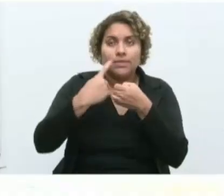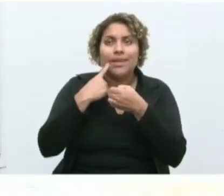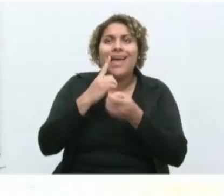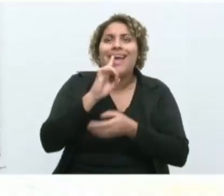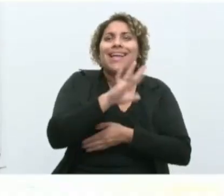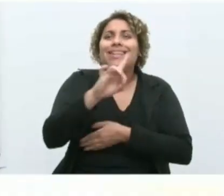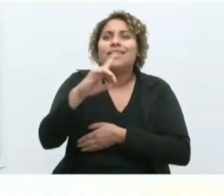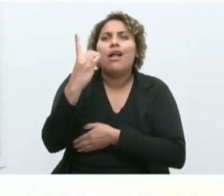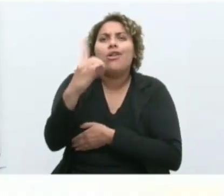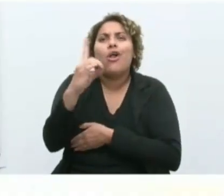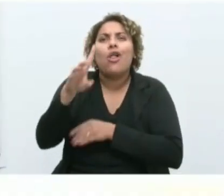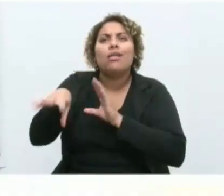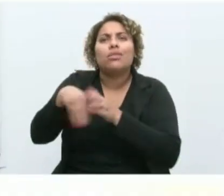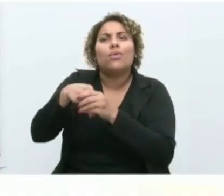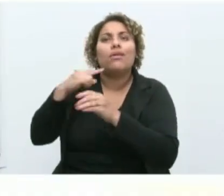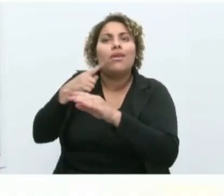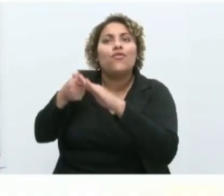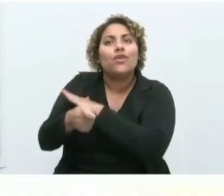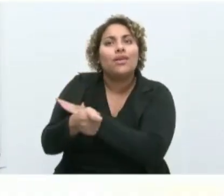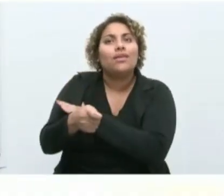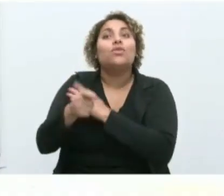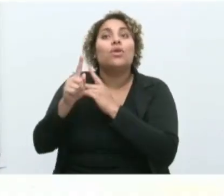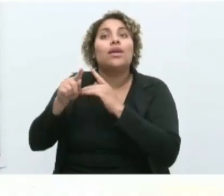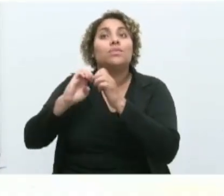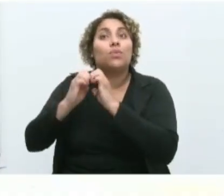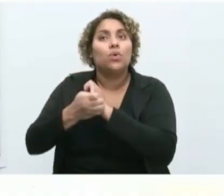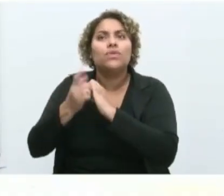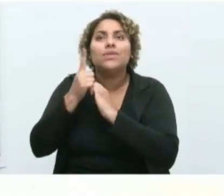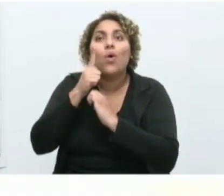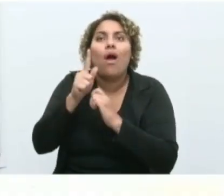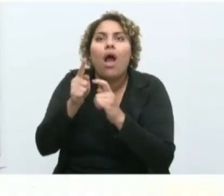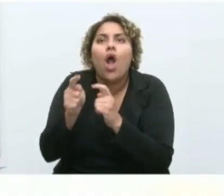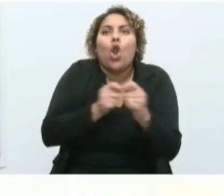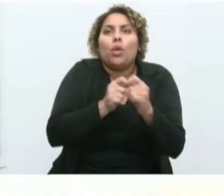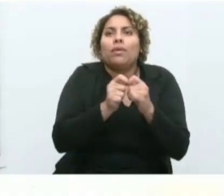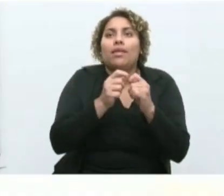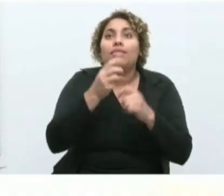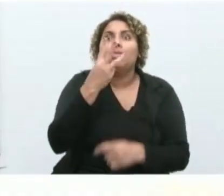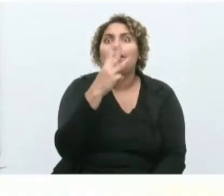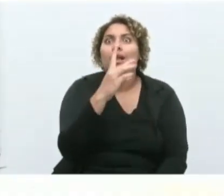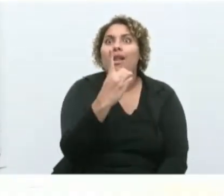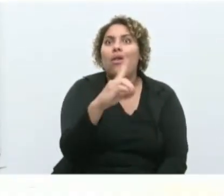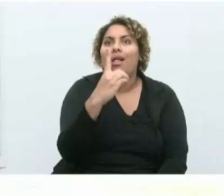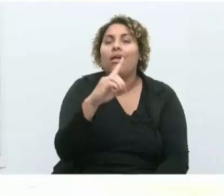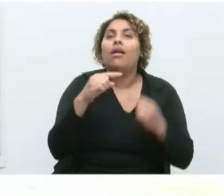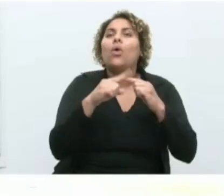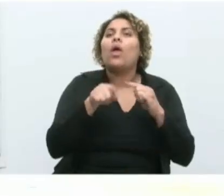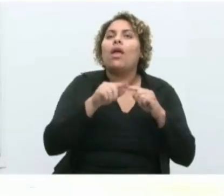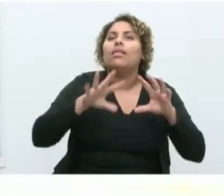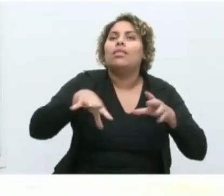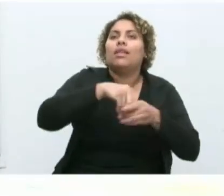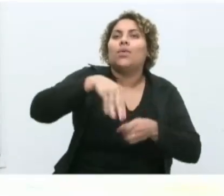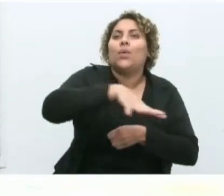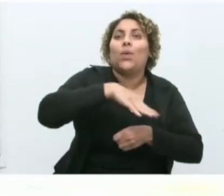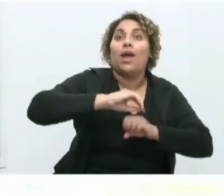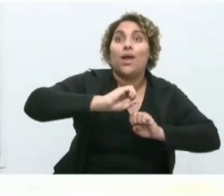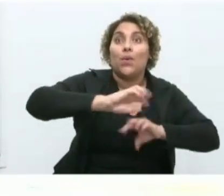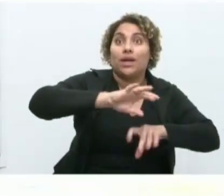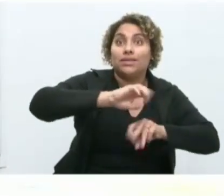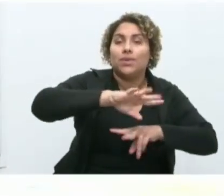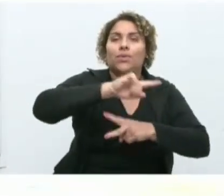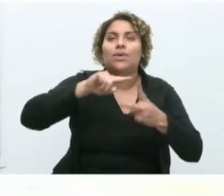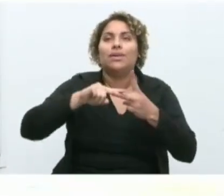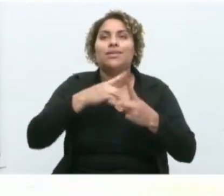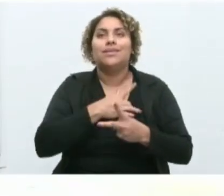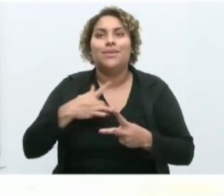no esporte se economiza 3, educação, saúde e segurança. Eu acho que é muito claro, quem pratica esporte está fazendo